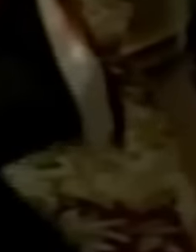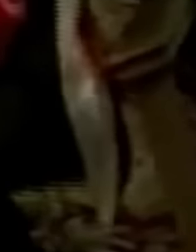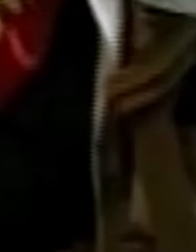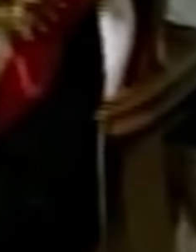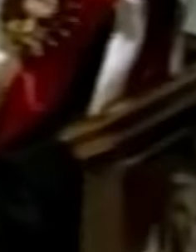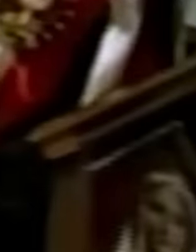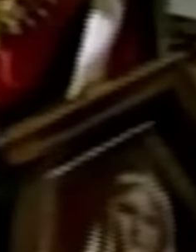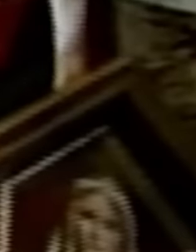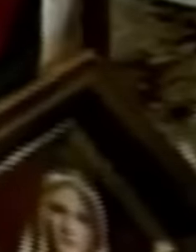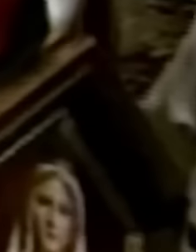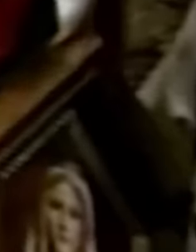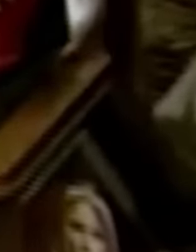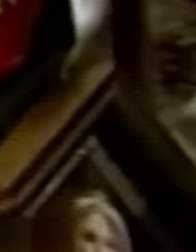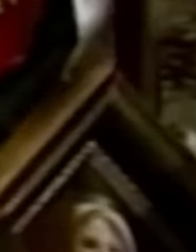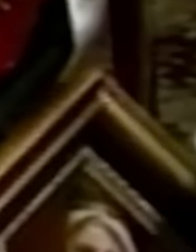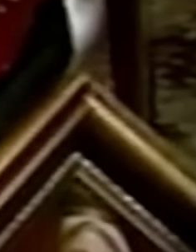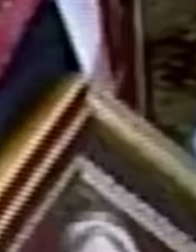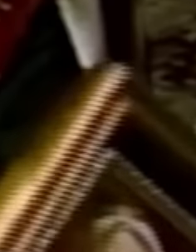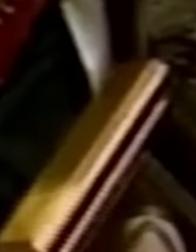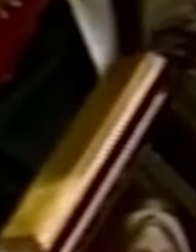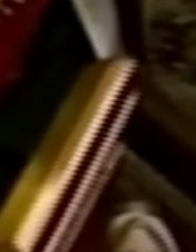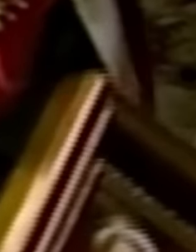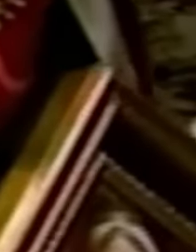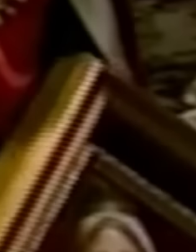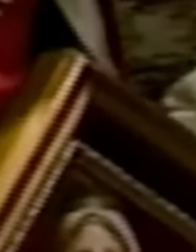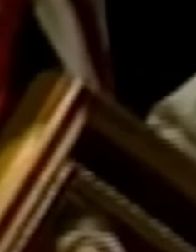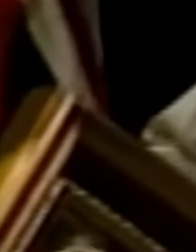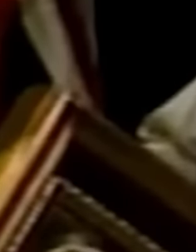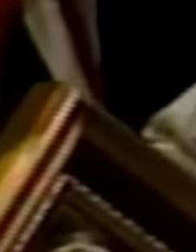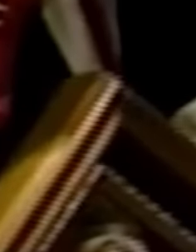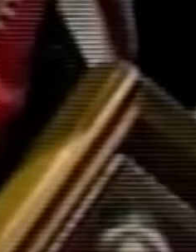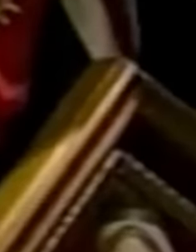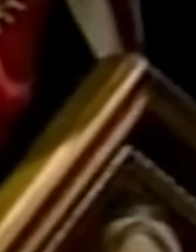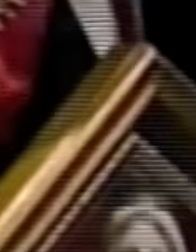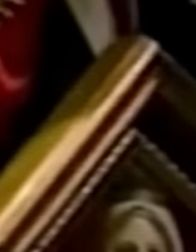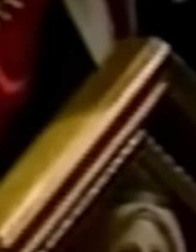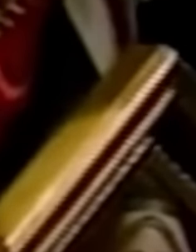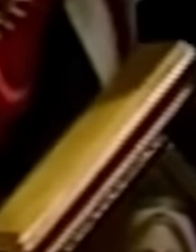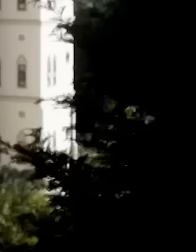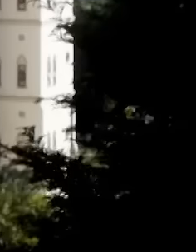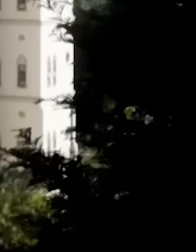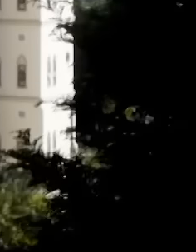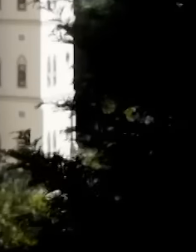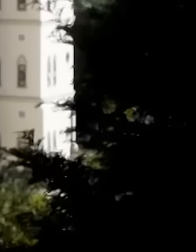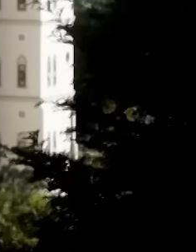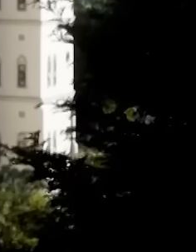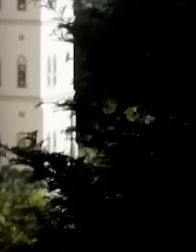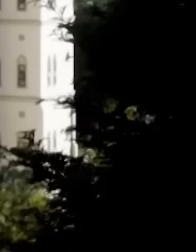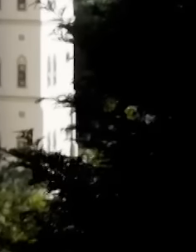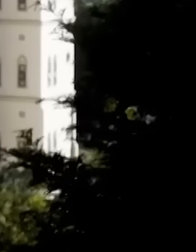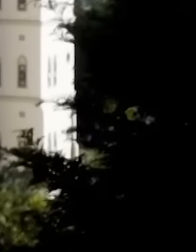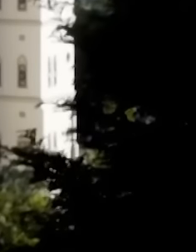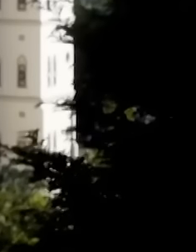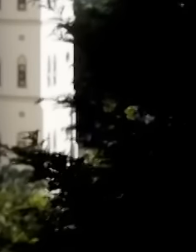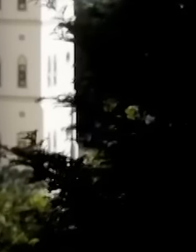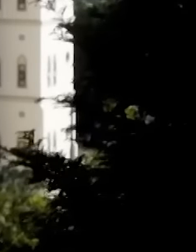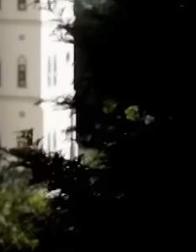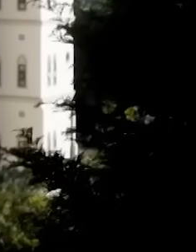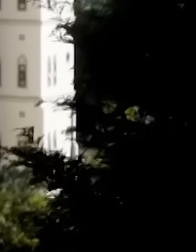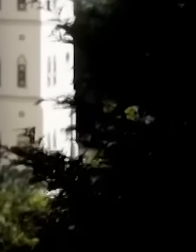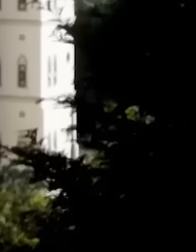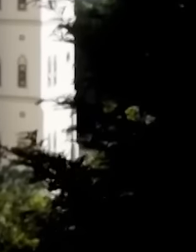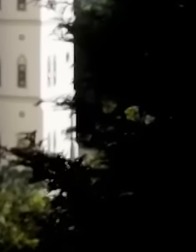João trazia para o seio da Santa Igreja. E quais foram os frutos desde então? Seja no serviço à Santa Igreja,